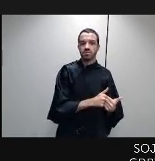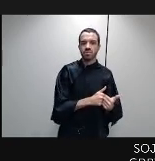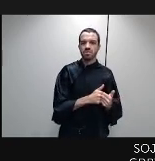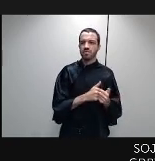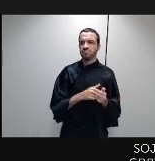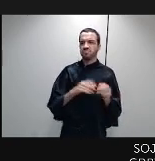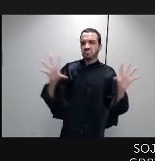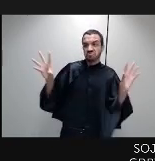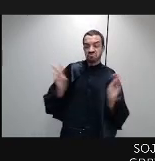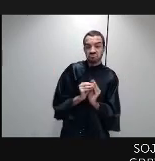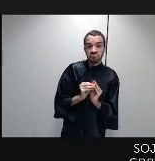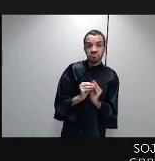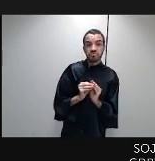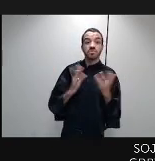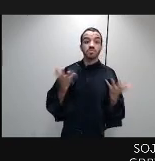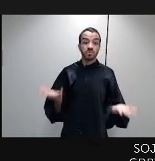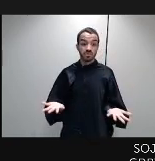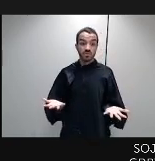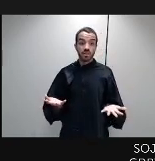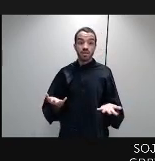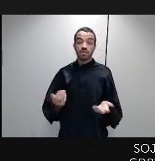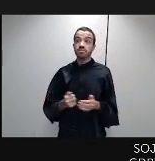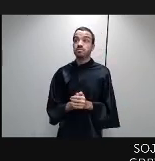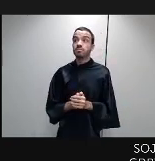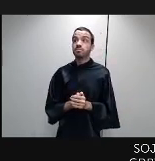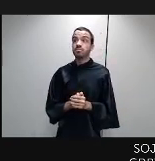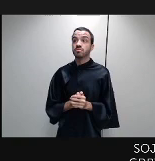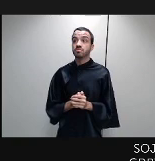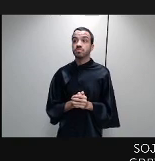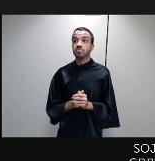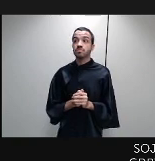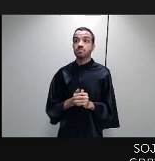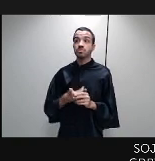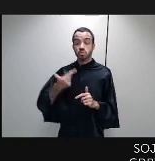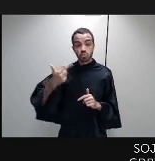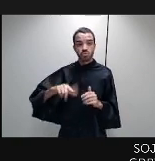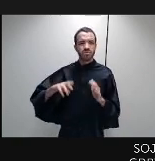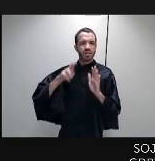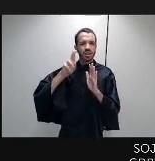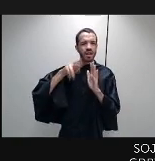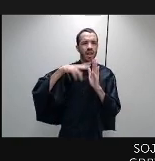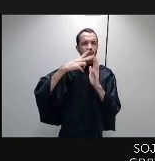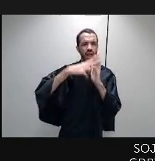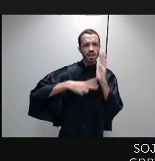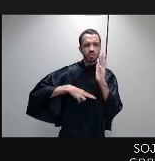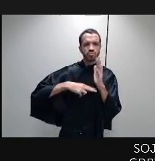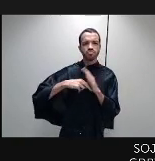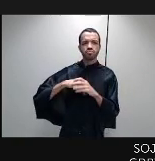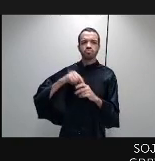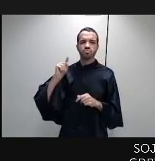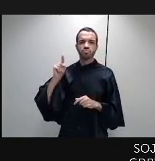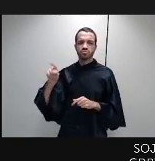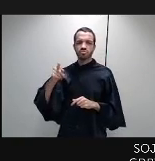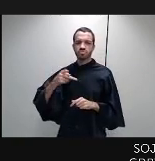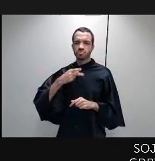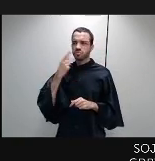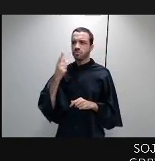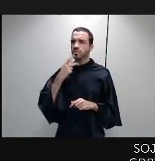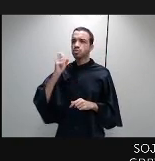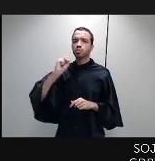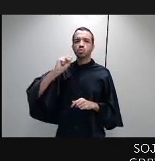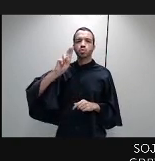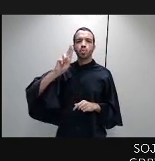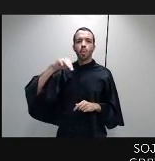são diante o máximo a velha ao relato aplico a passo fórmula série aplico